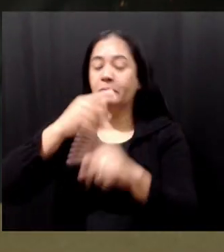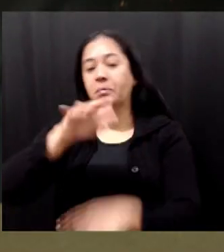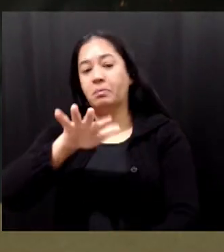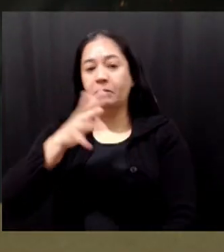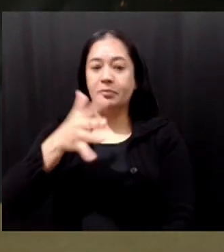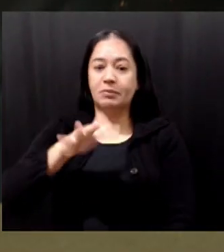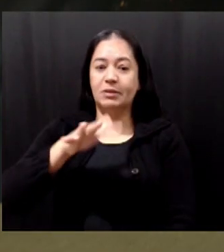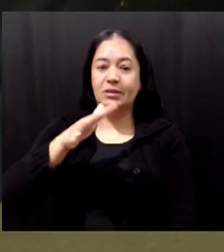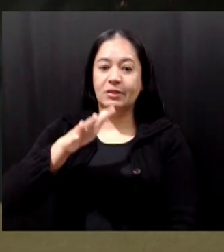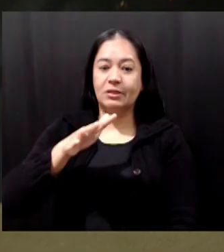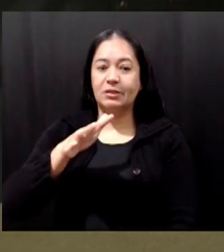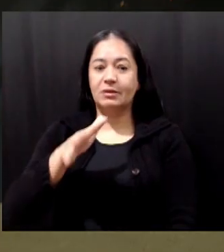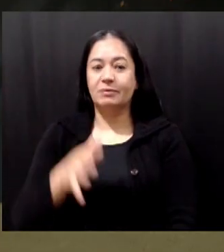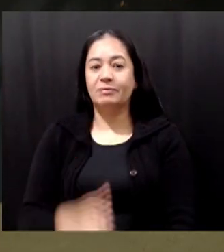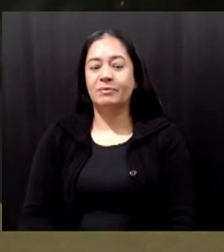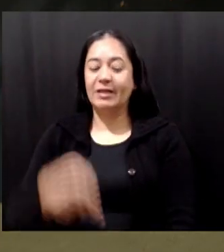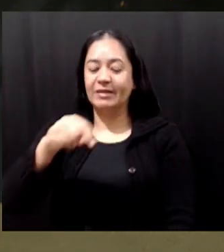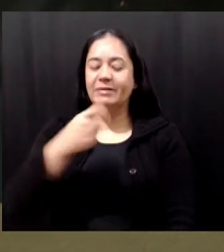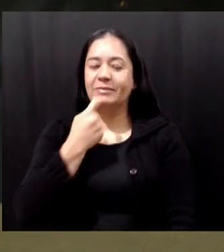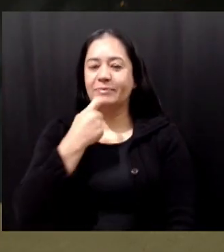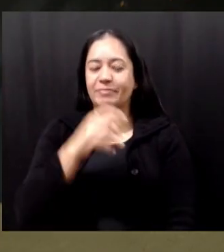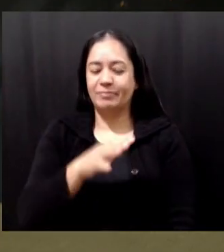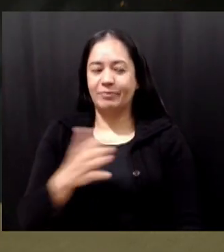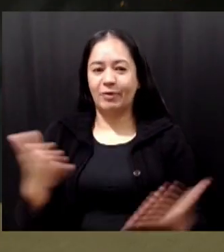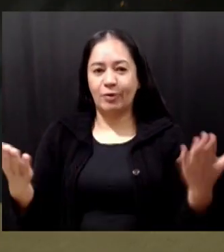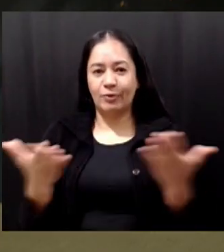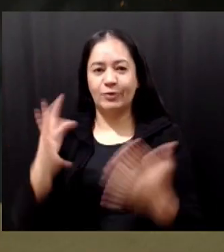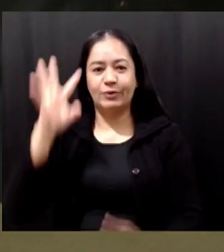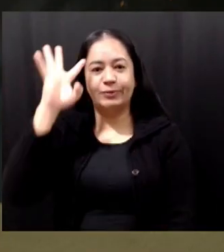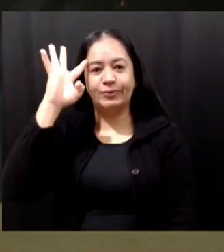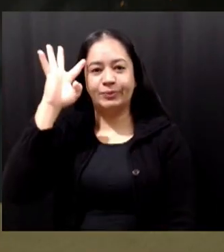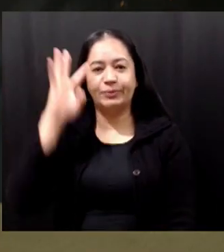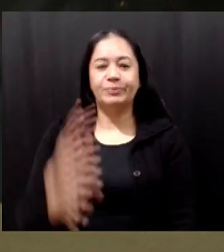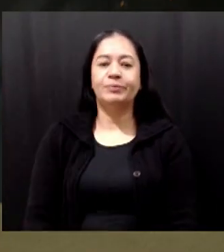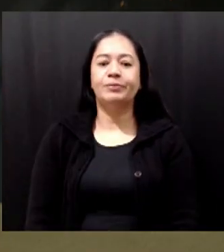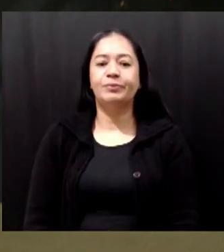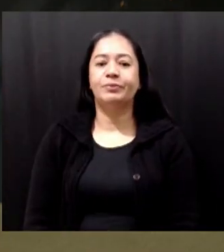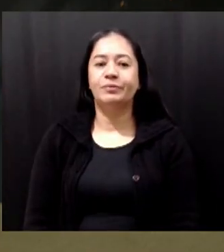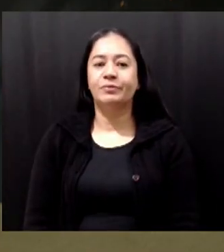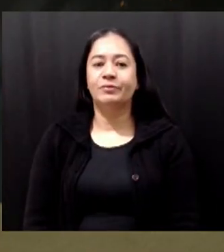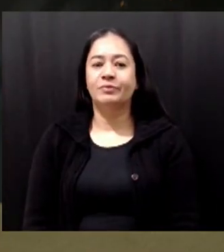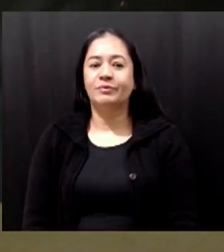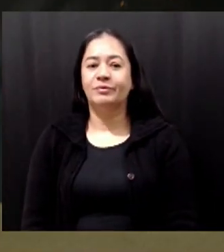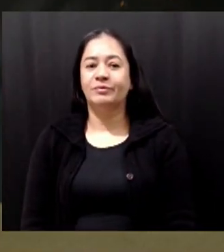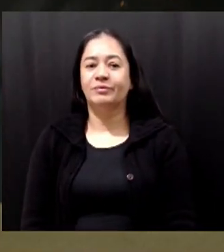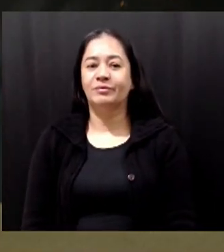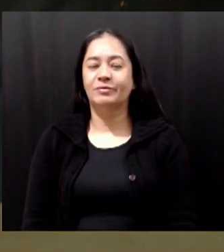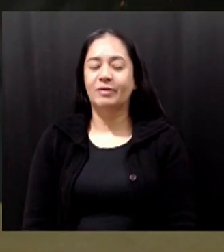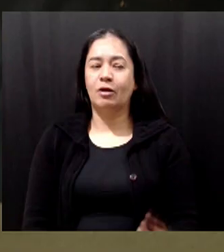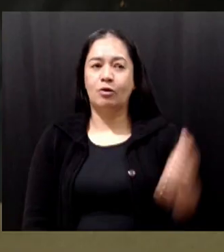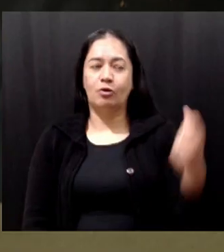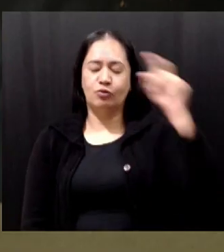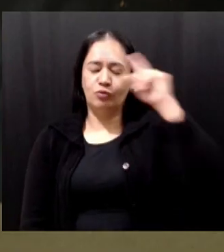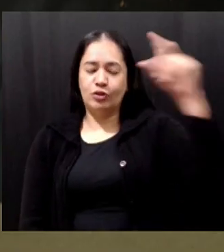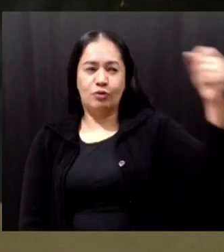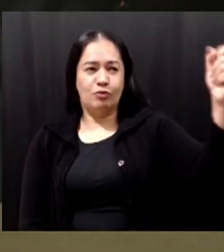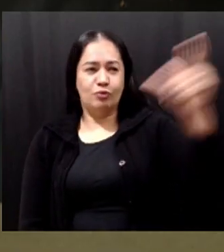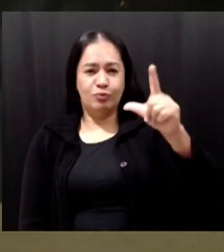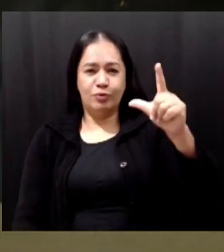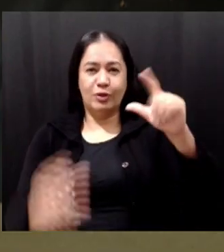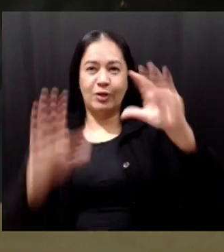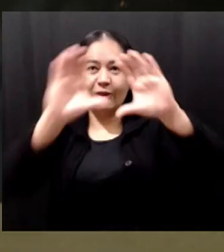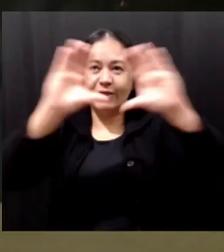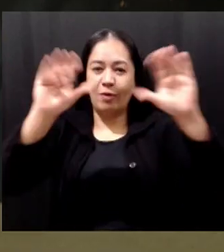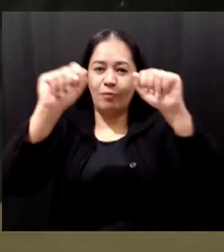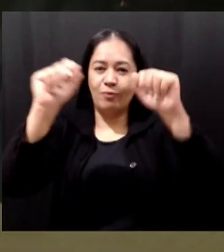para Campinas nesta quarta-feira. Dia bem ensolarado, céu azul de brigadeiro. Agora